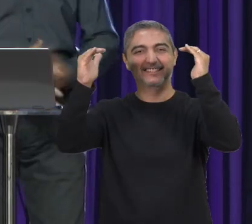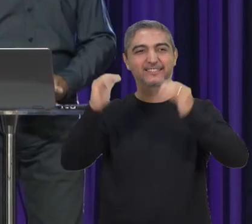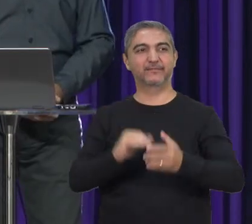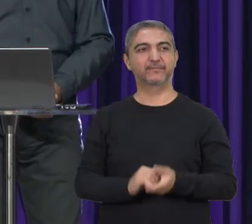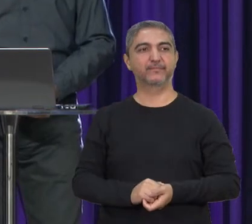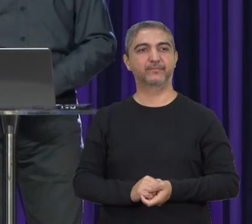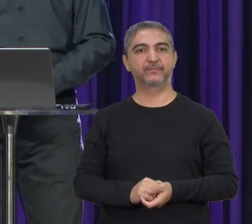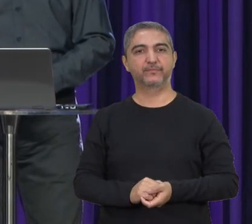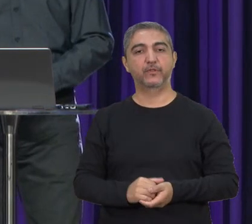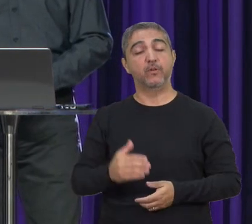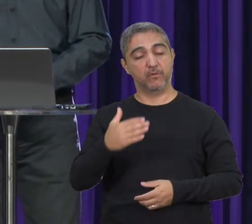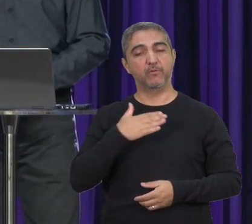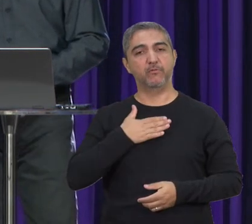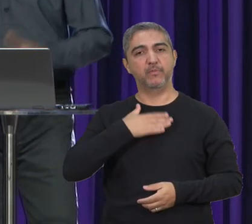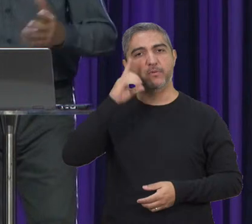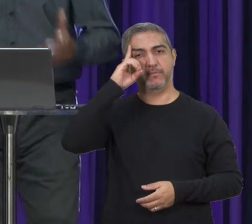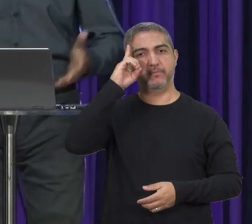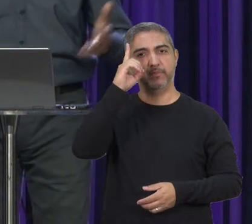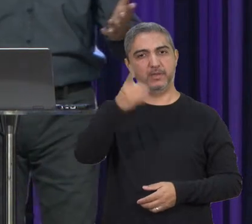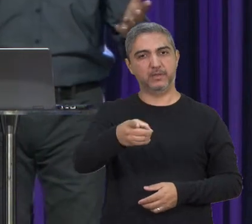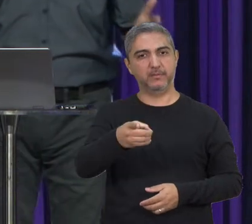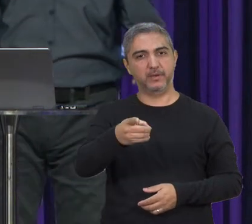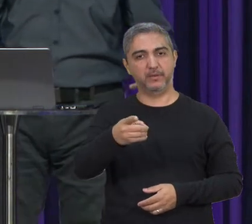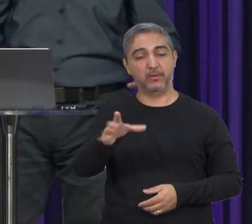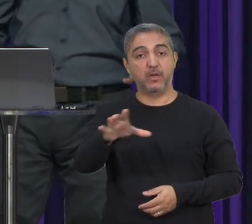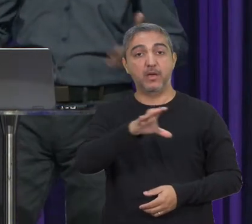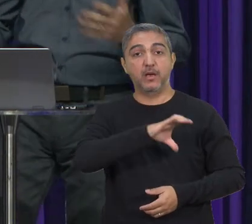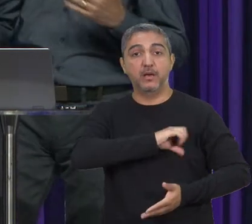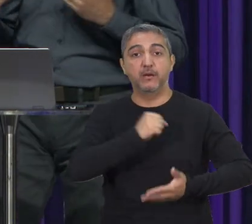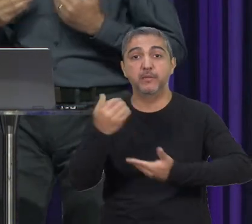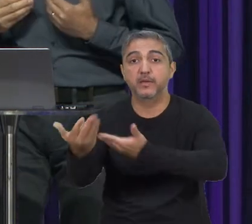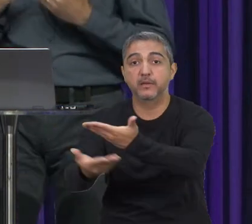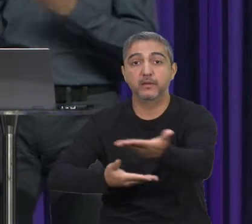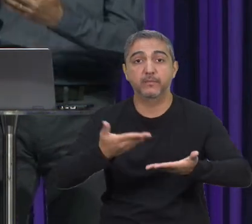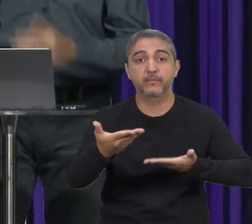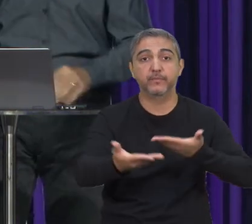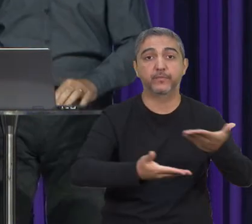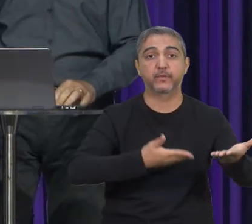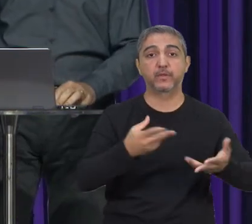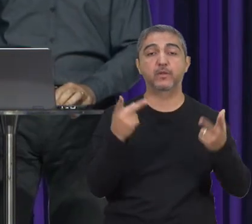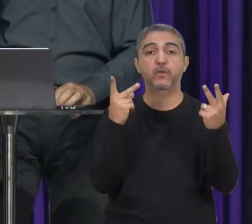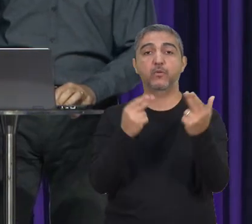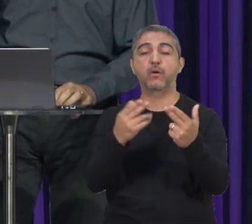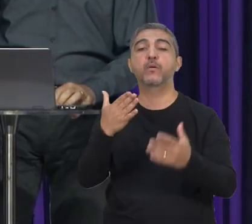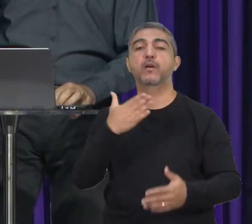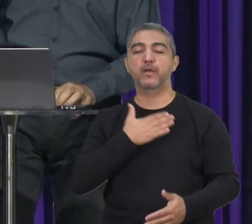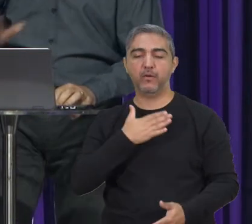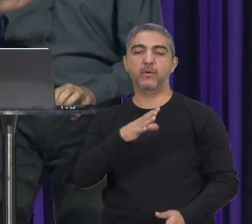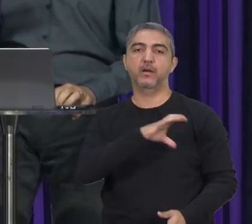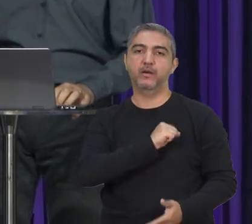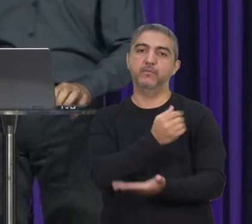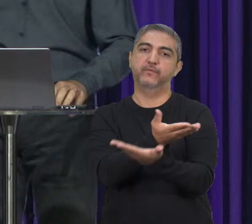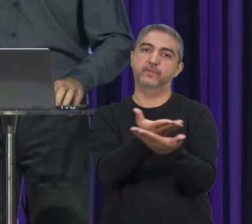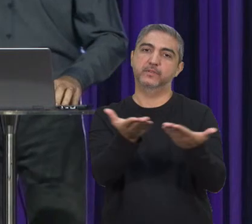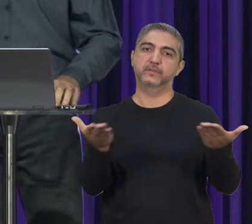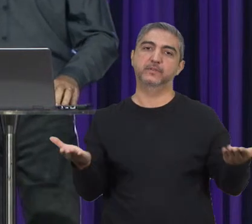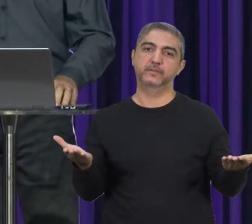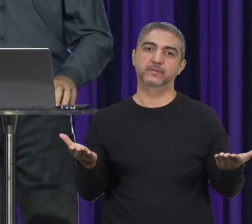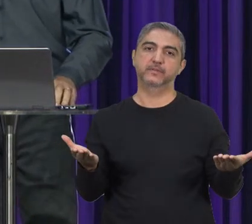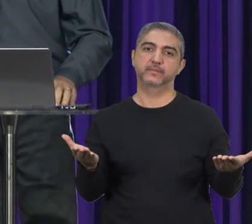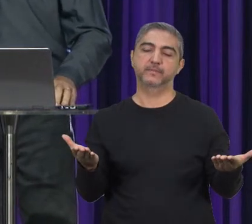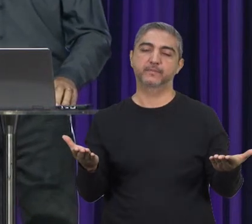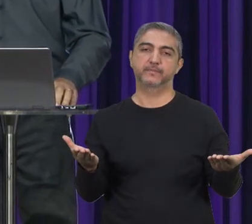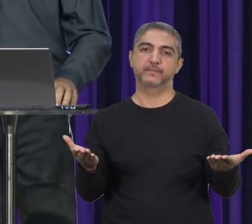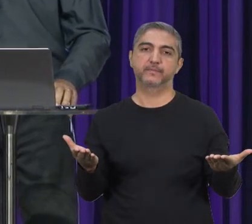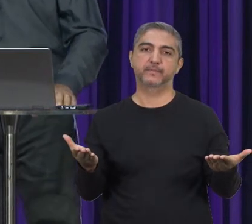Este é o meu mandamento: amem uns aos outros como eu amo vocês. Não existe